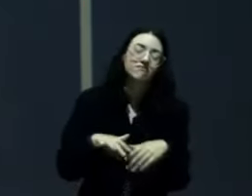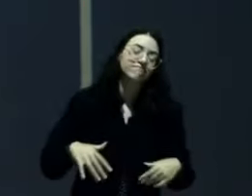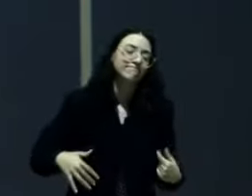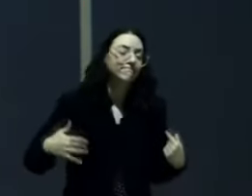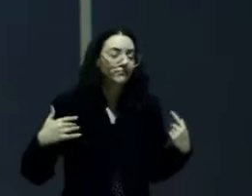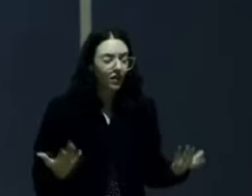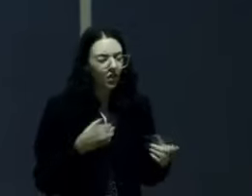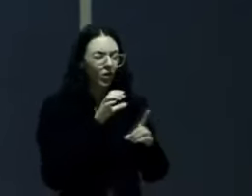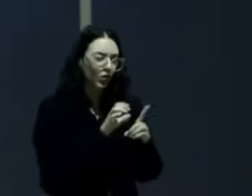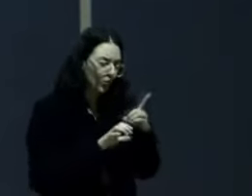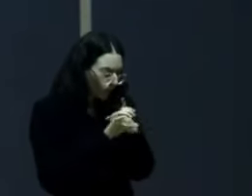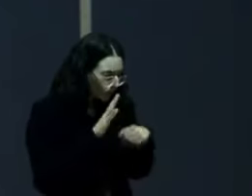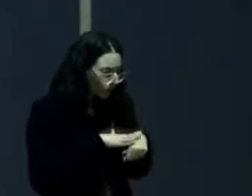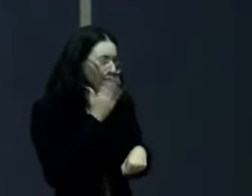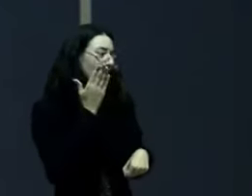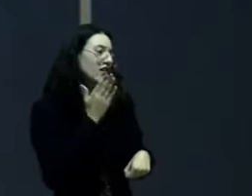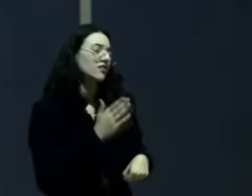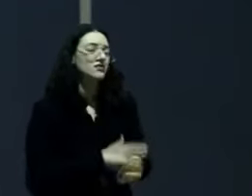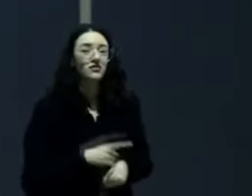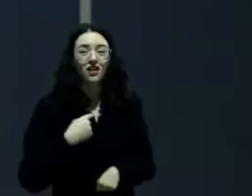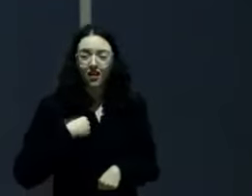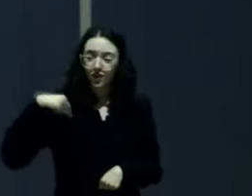Mais uma vez que eu vou à igreja.